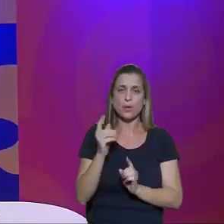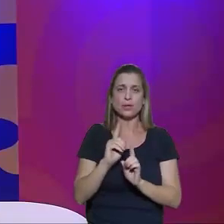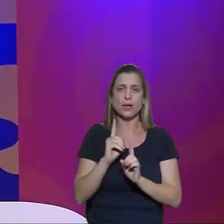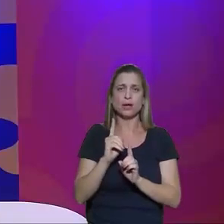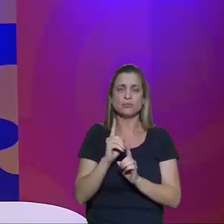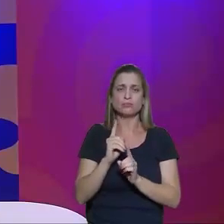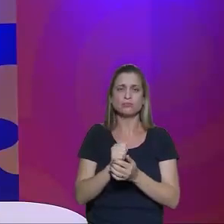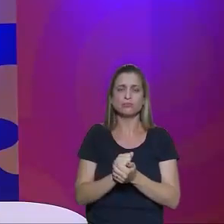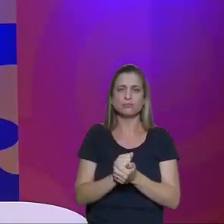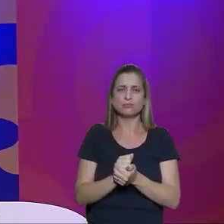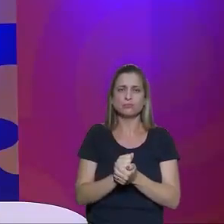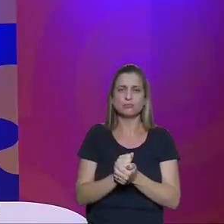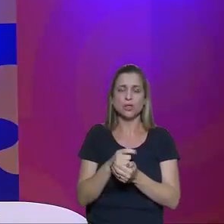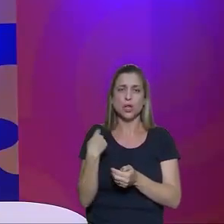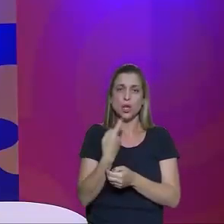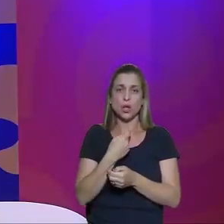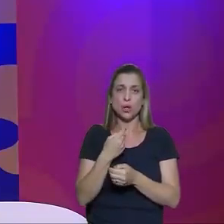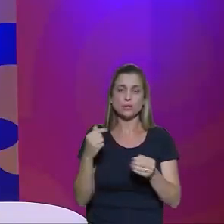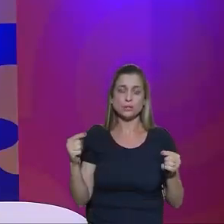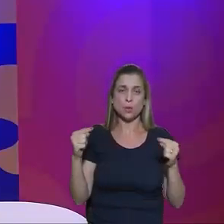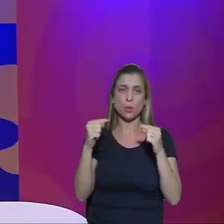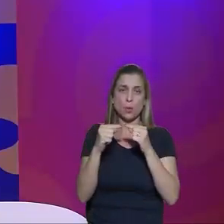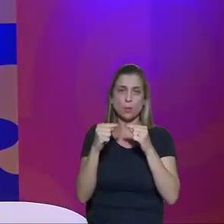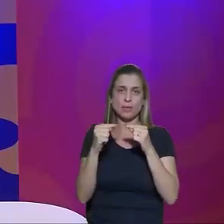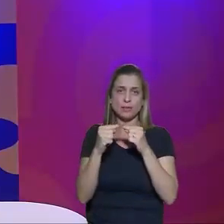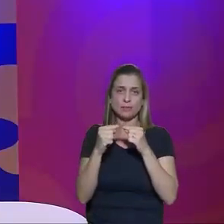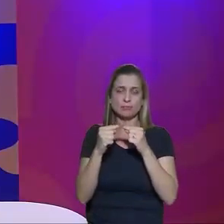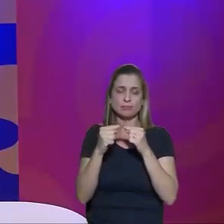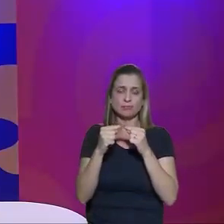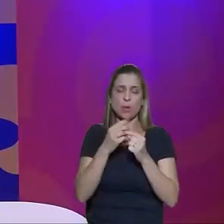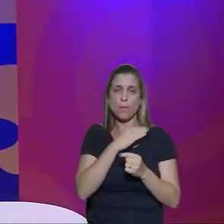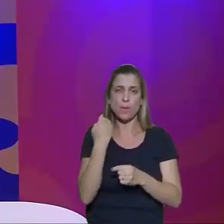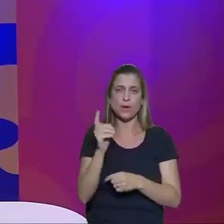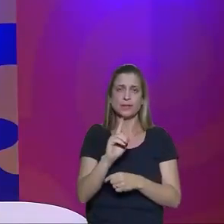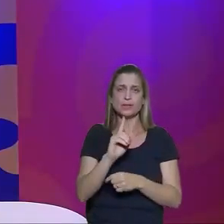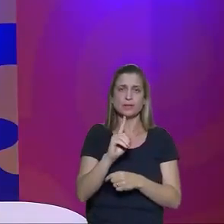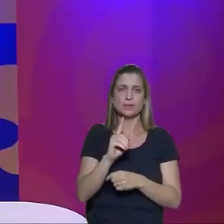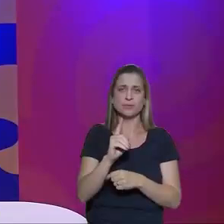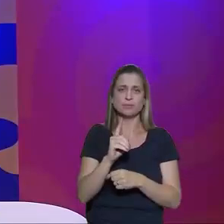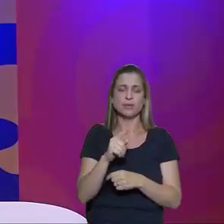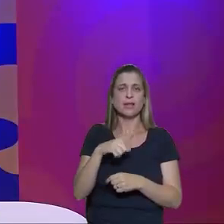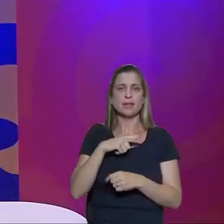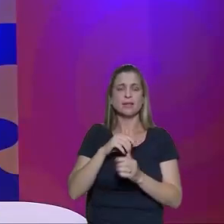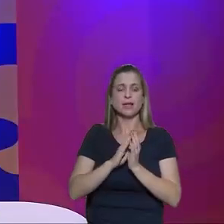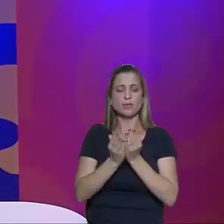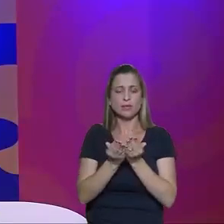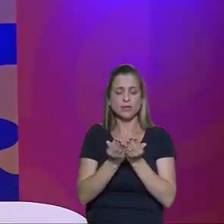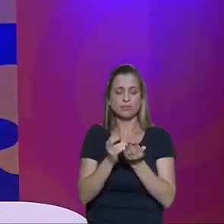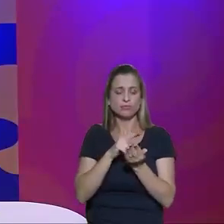do conto A Gente Combinamos de Não Morrer, de Conceição Evaristo. Ele está no livro de contos Olhos